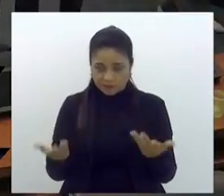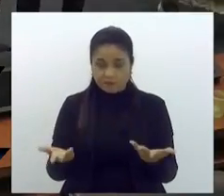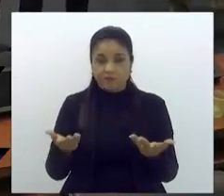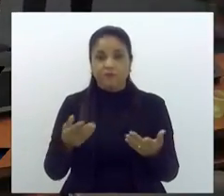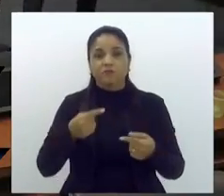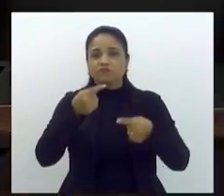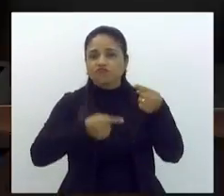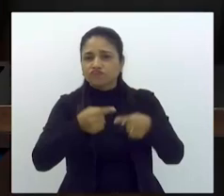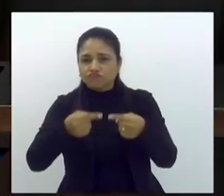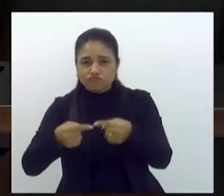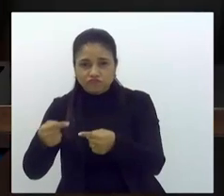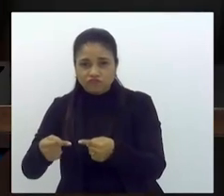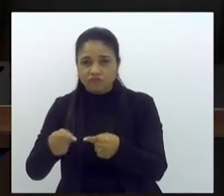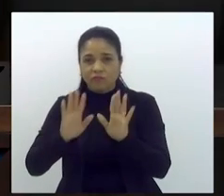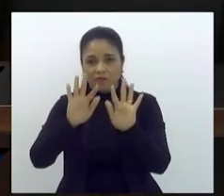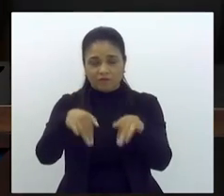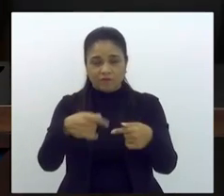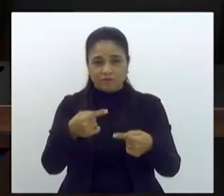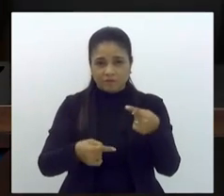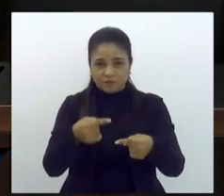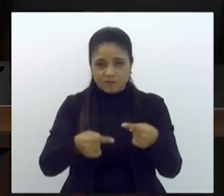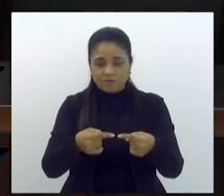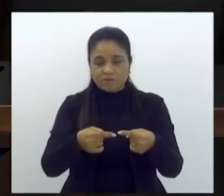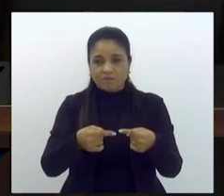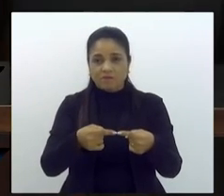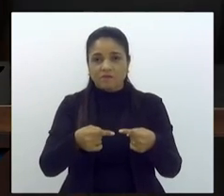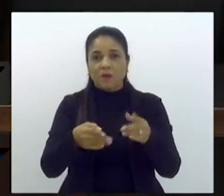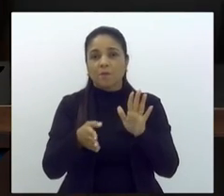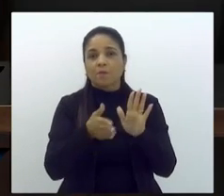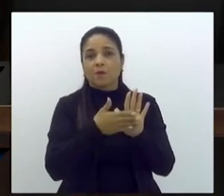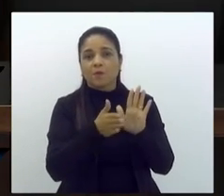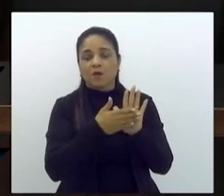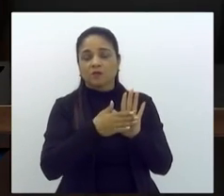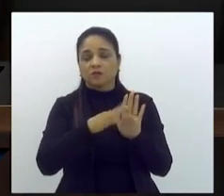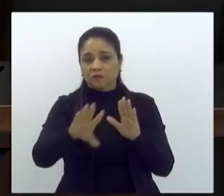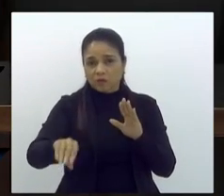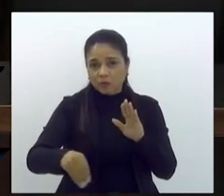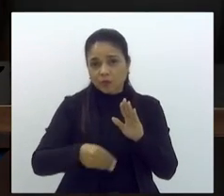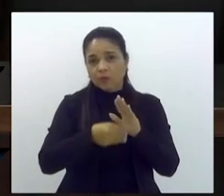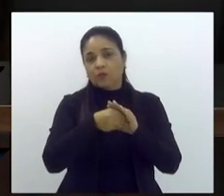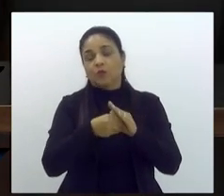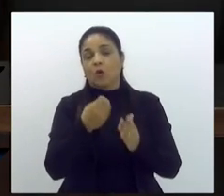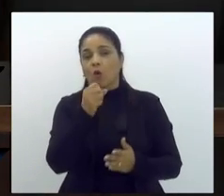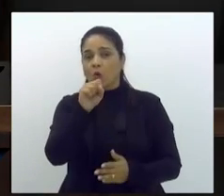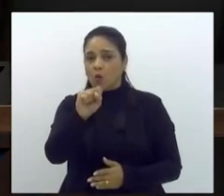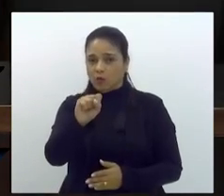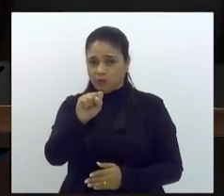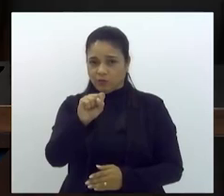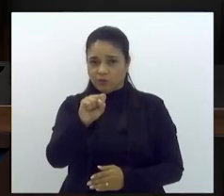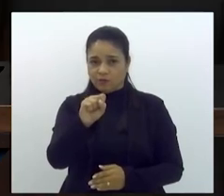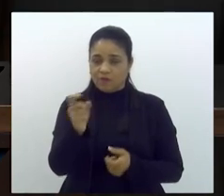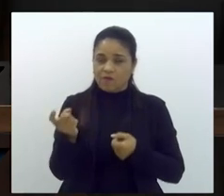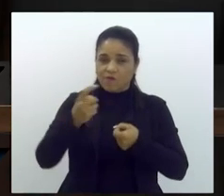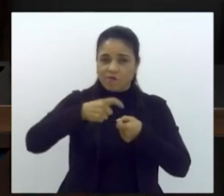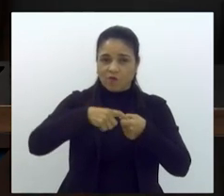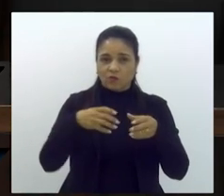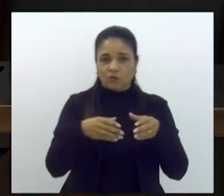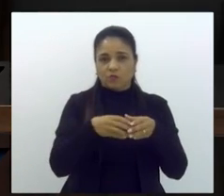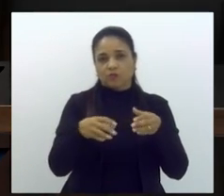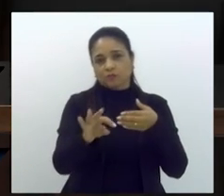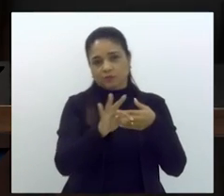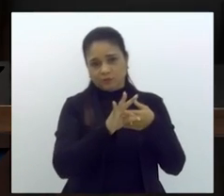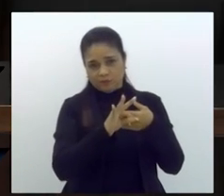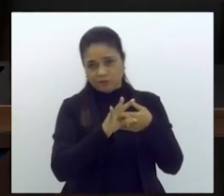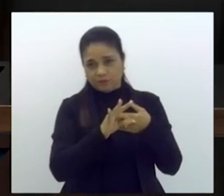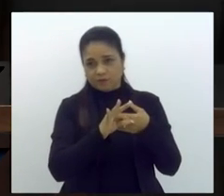não havendo mais quem quer discutir será discussão por exemplo proposta recebeu oito emendas e retorna as comissões